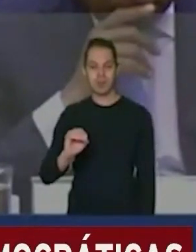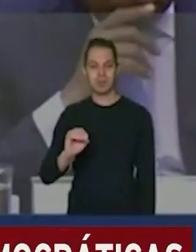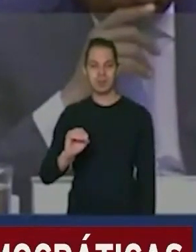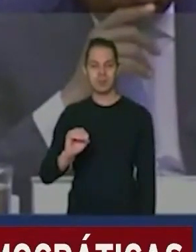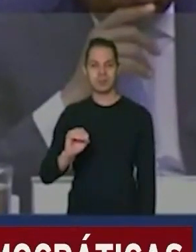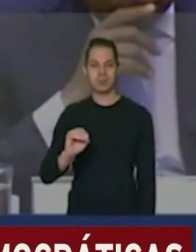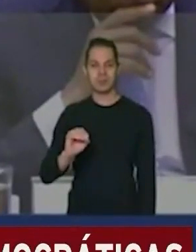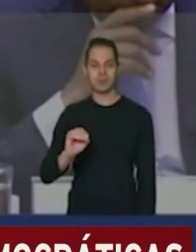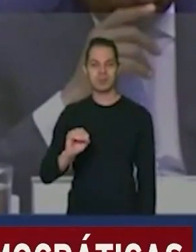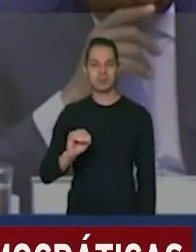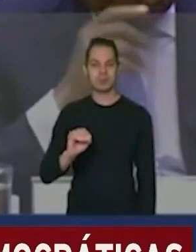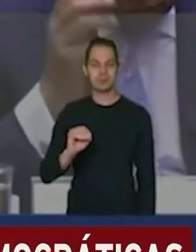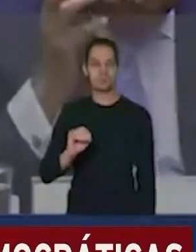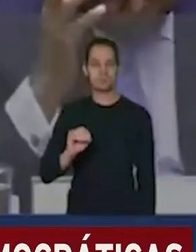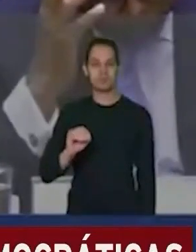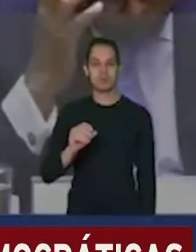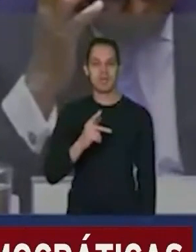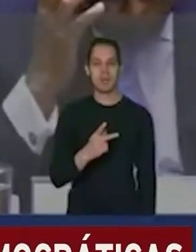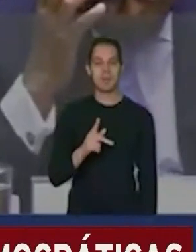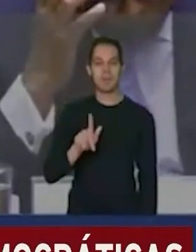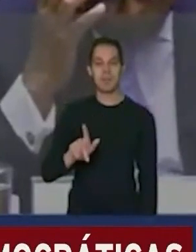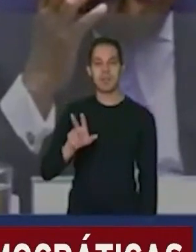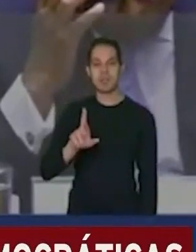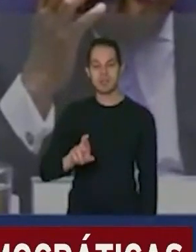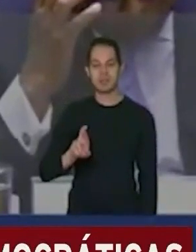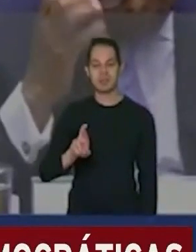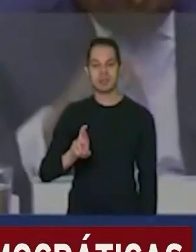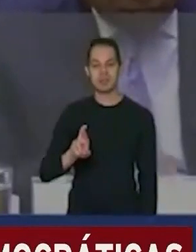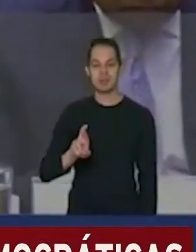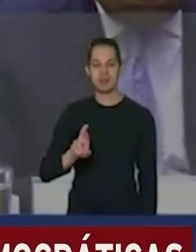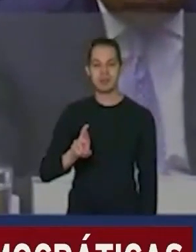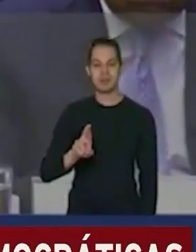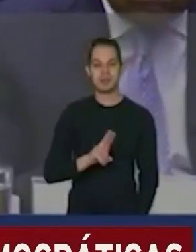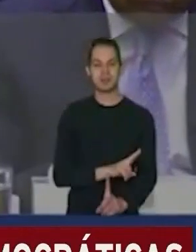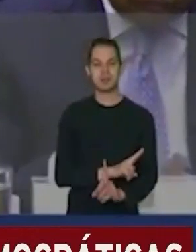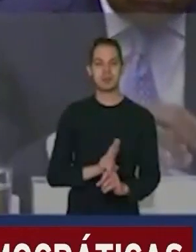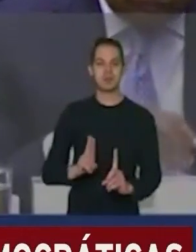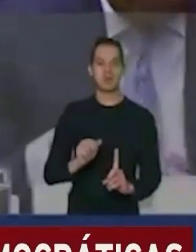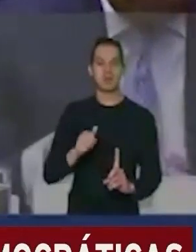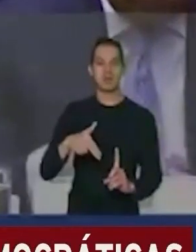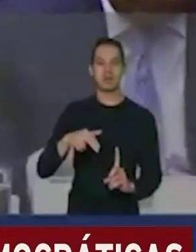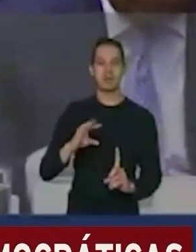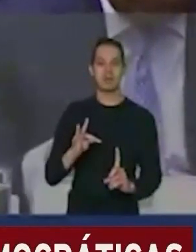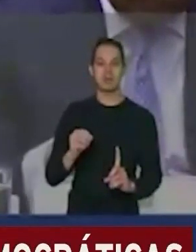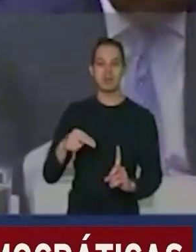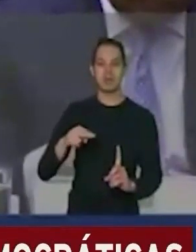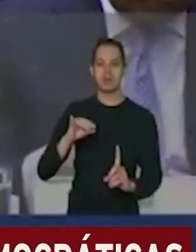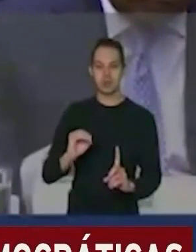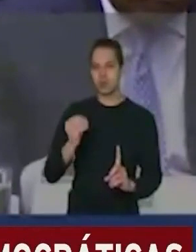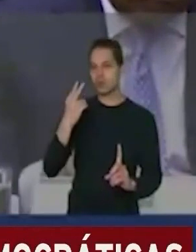mais para dar maior transparência a essas emendas de relator e que esse processo que ocorreu de